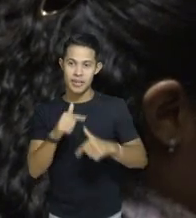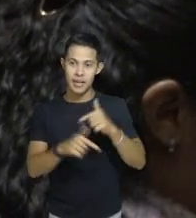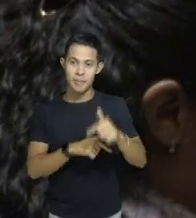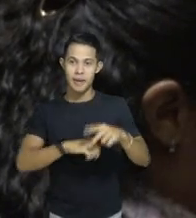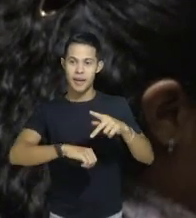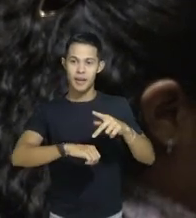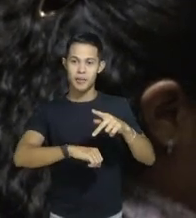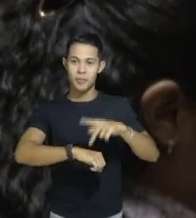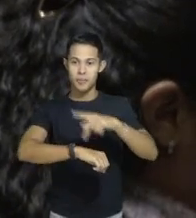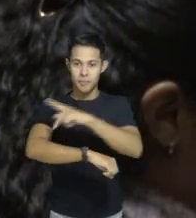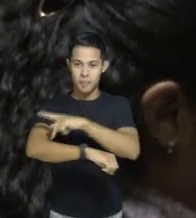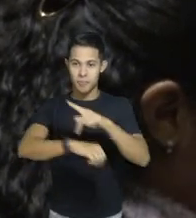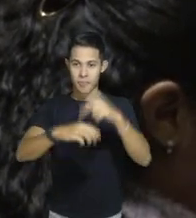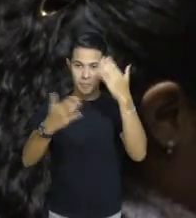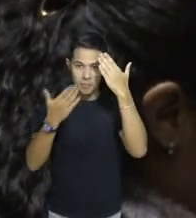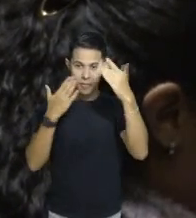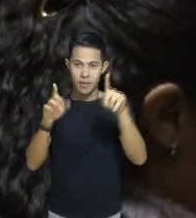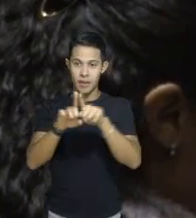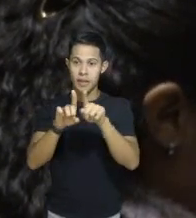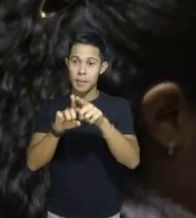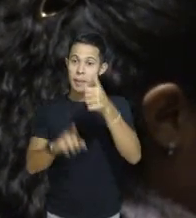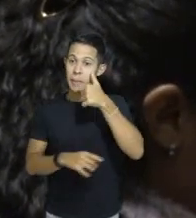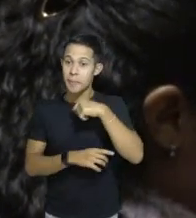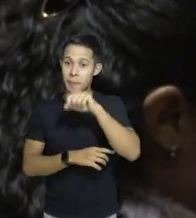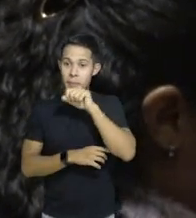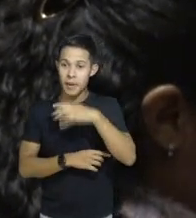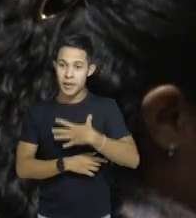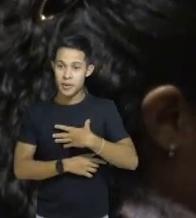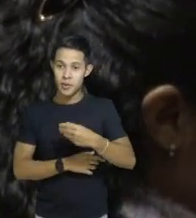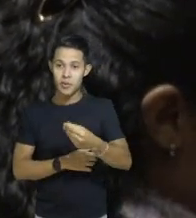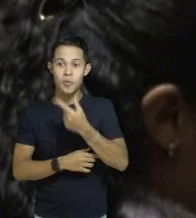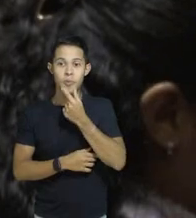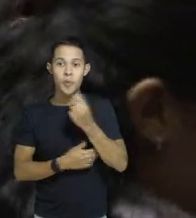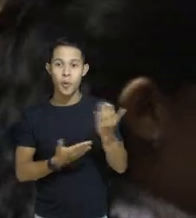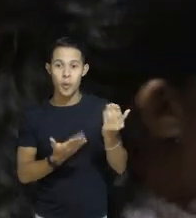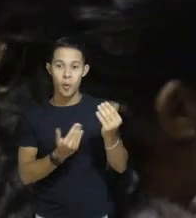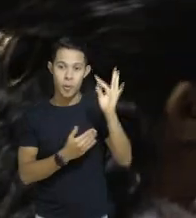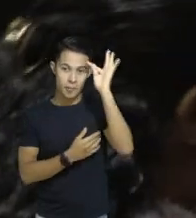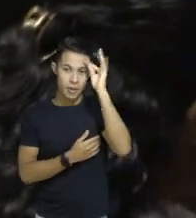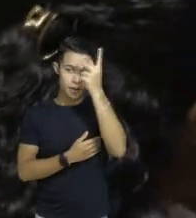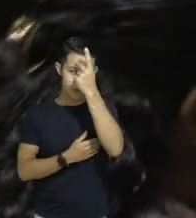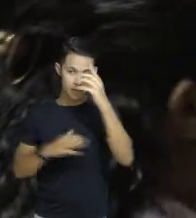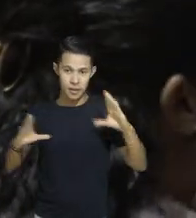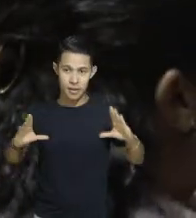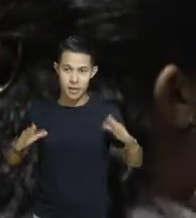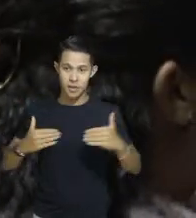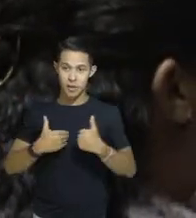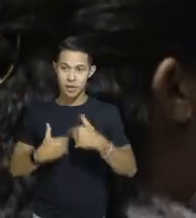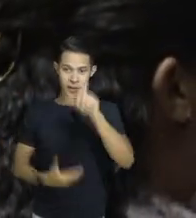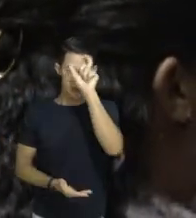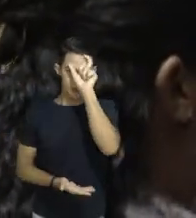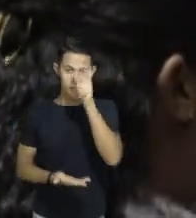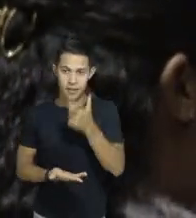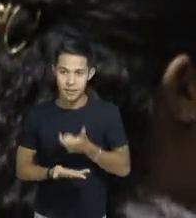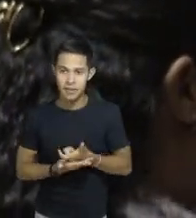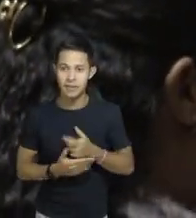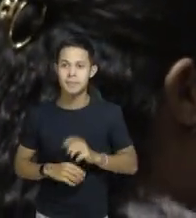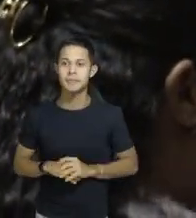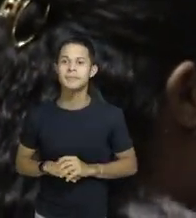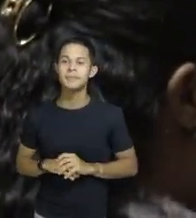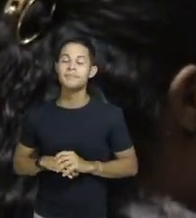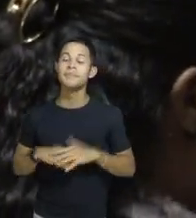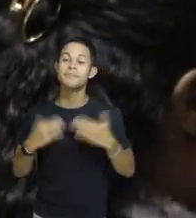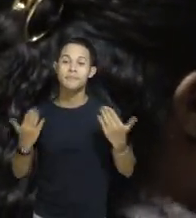também mãe de um menino autista com TDAH, dislexia e tudo que tem direito. Então,